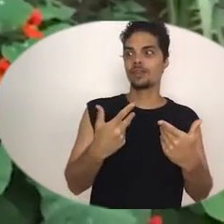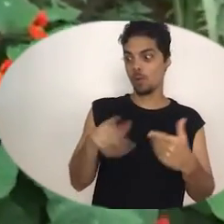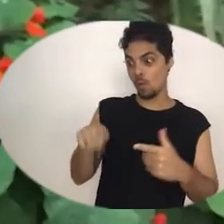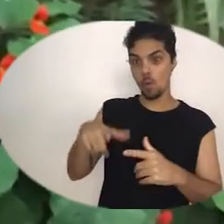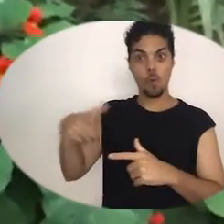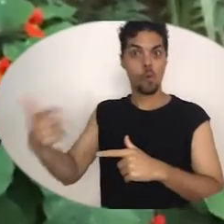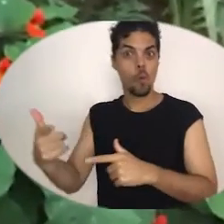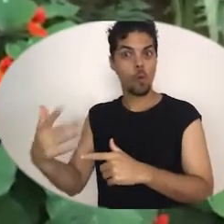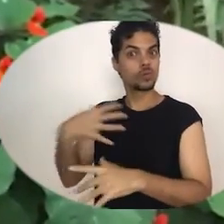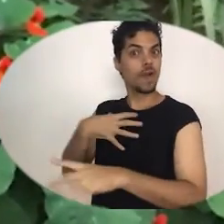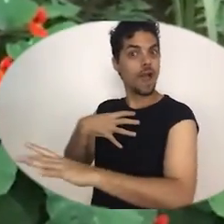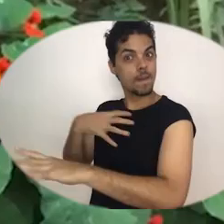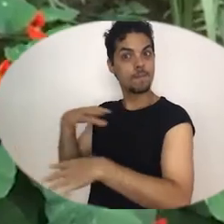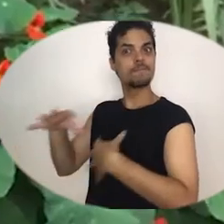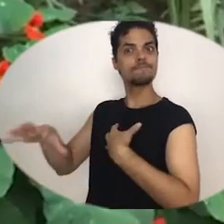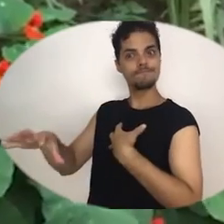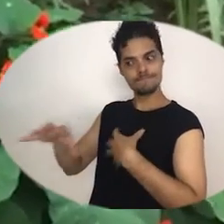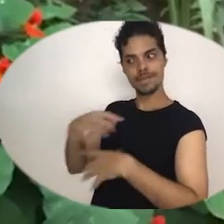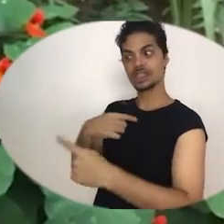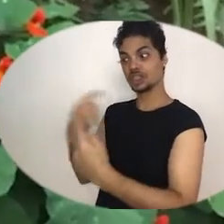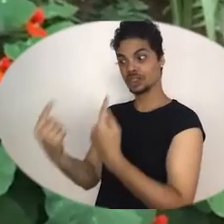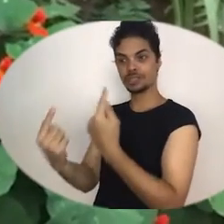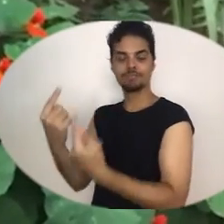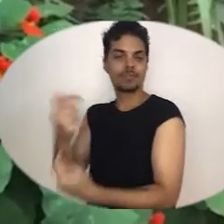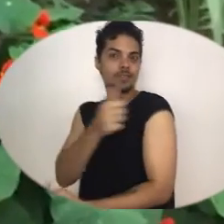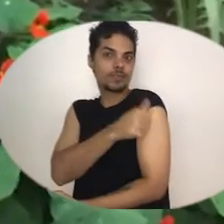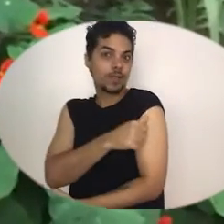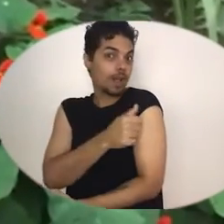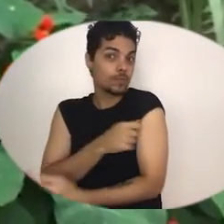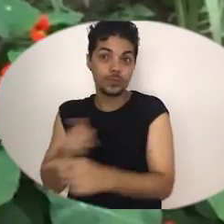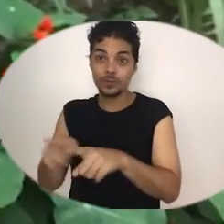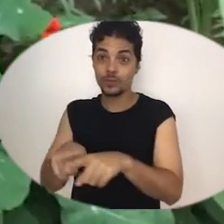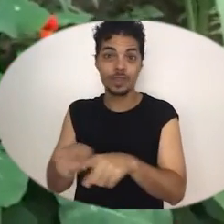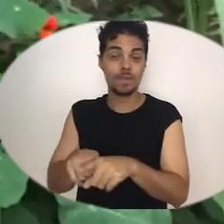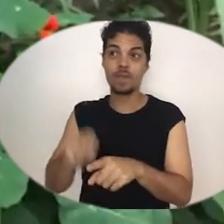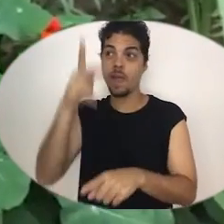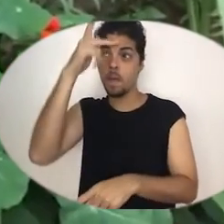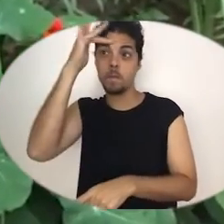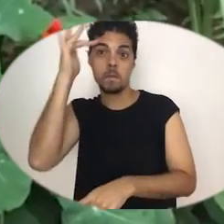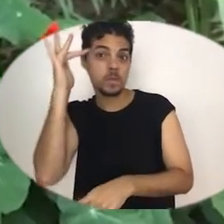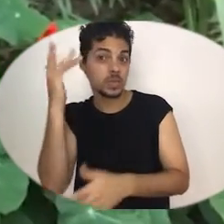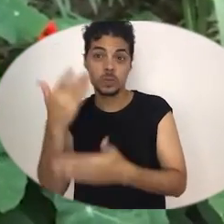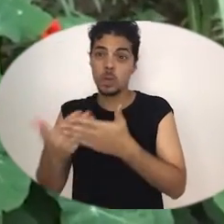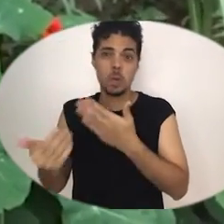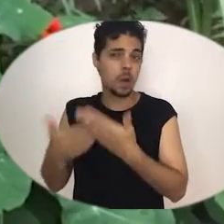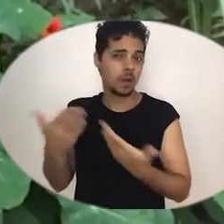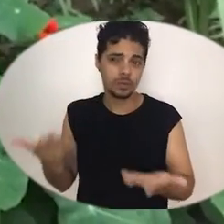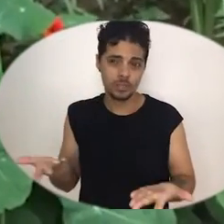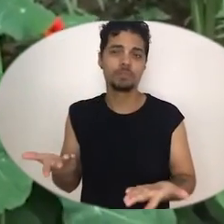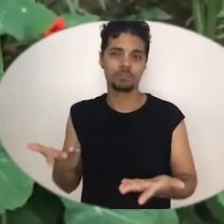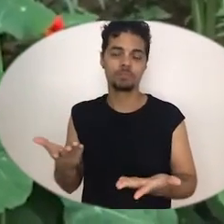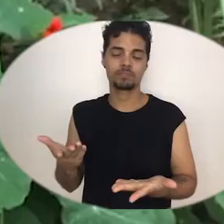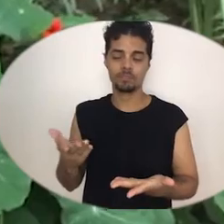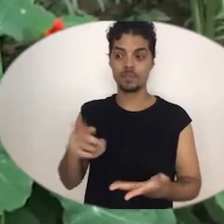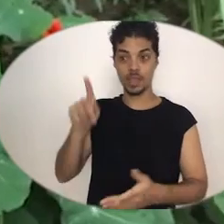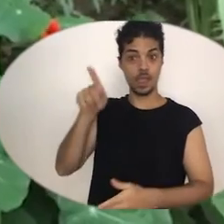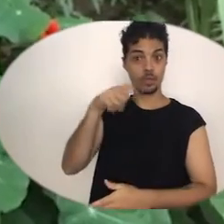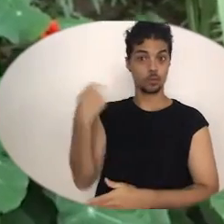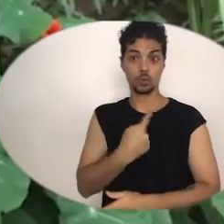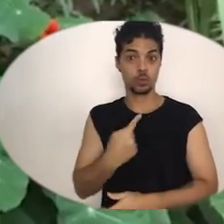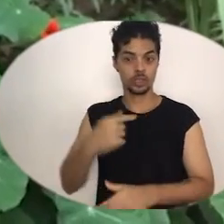para o outro, para entender não só a mim, mas o outro também. E nesse processo,